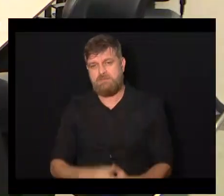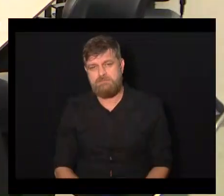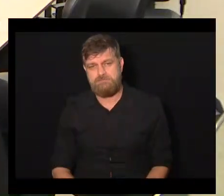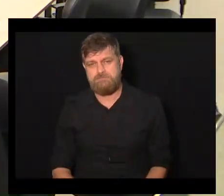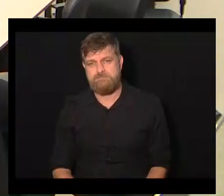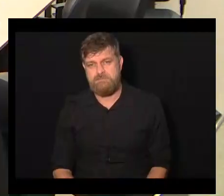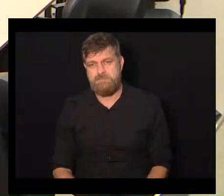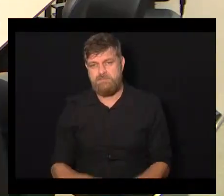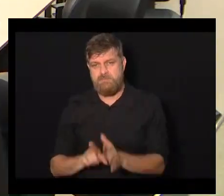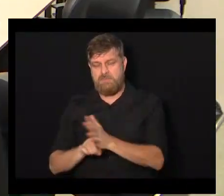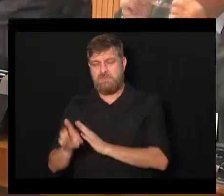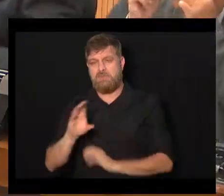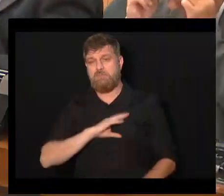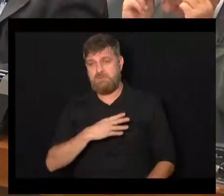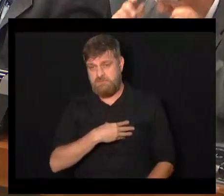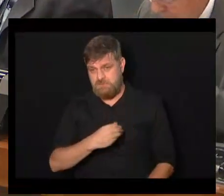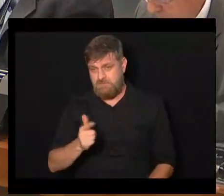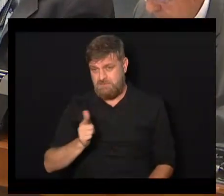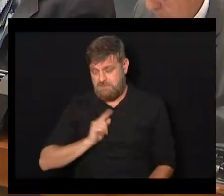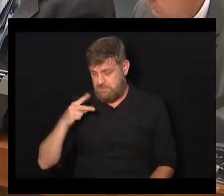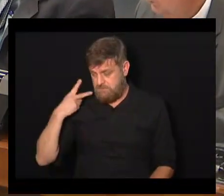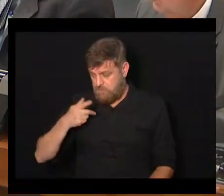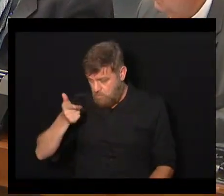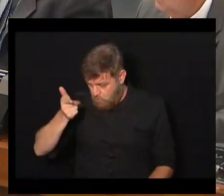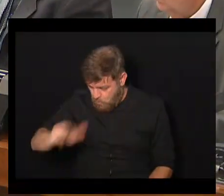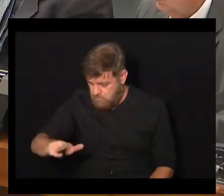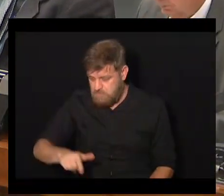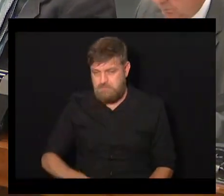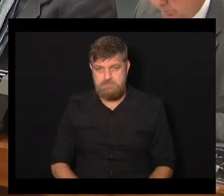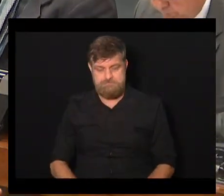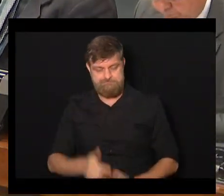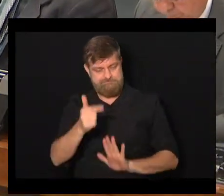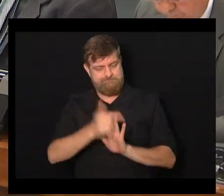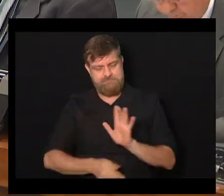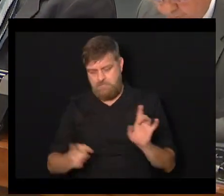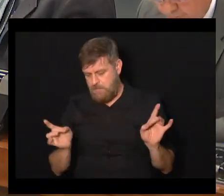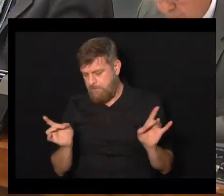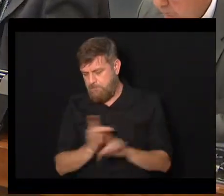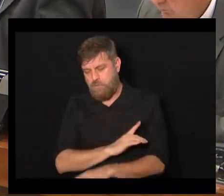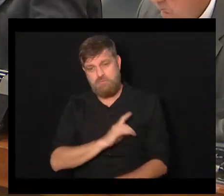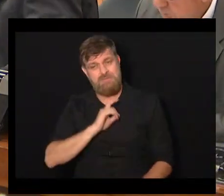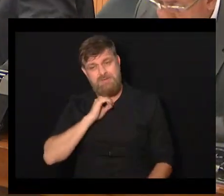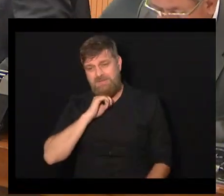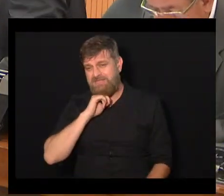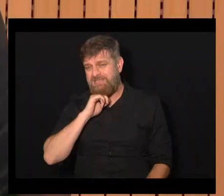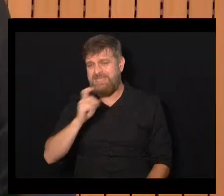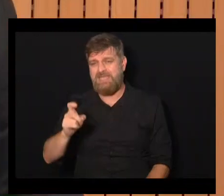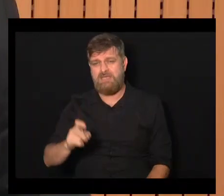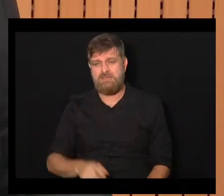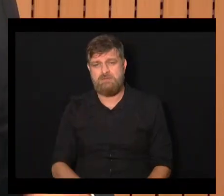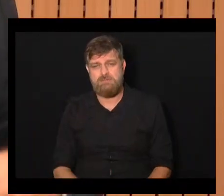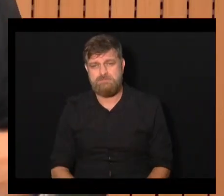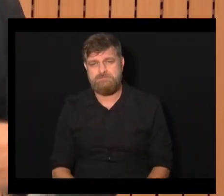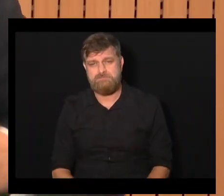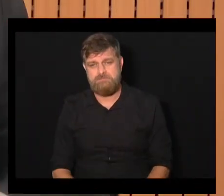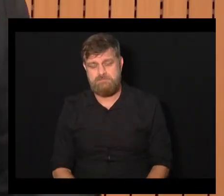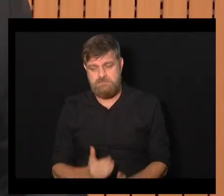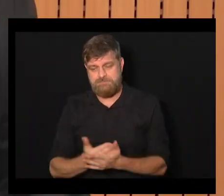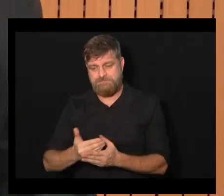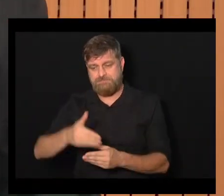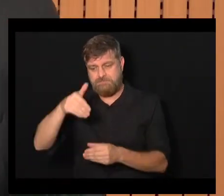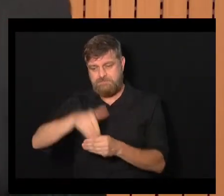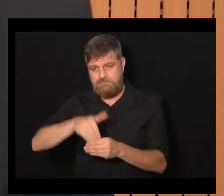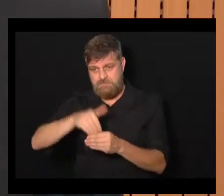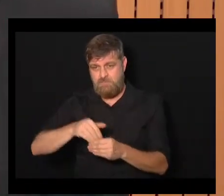Gatti. Indago do vereador Campos Filhos. Temos mais vereadores inscritos à discussão? Não há vereadores inscritos, senhor presidente. Não havendo vereadores inscritos à discussão, o projeto vai